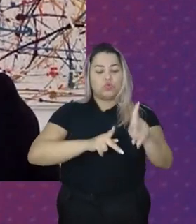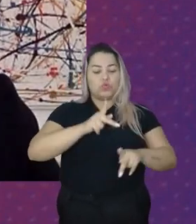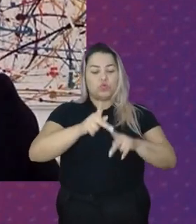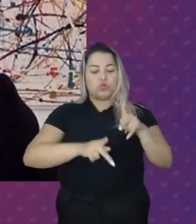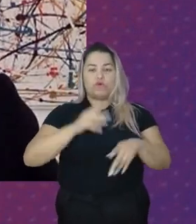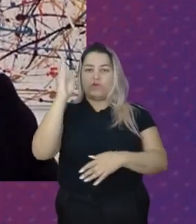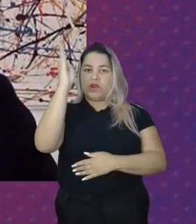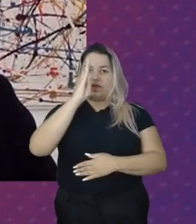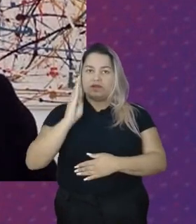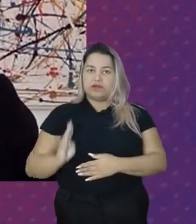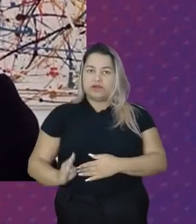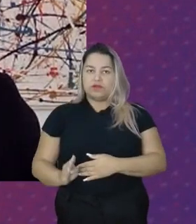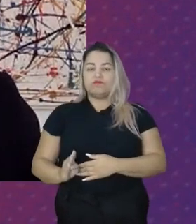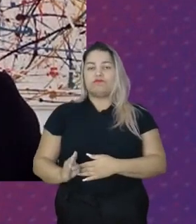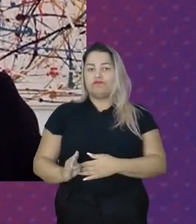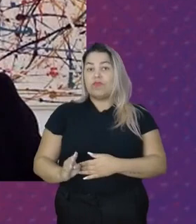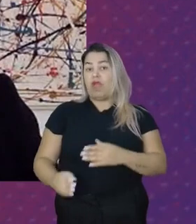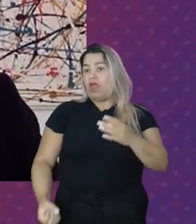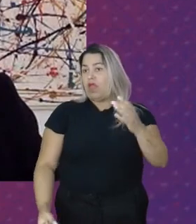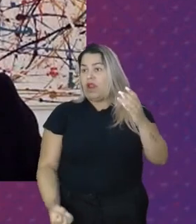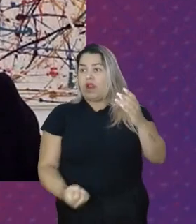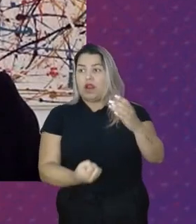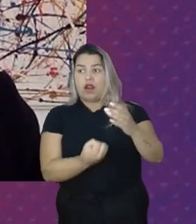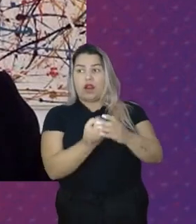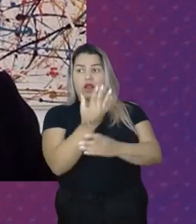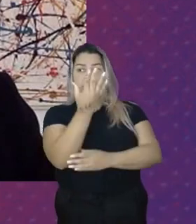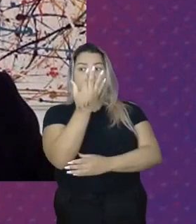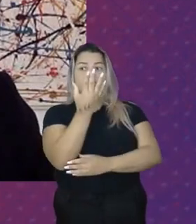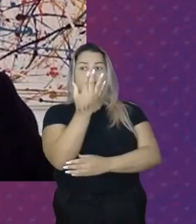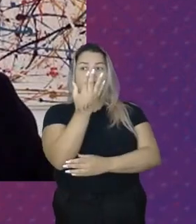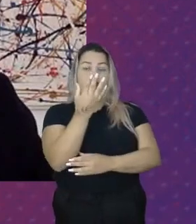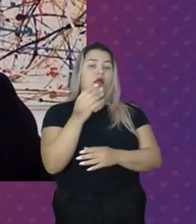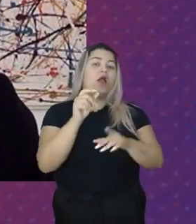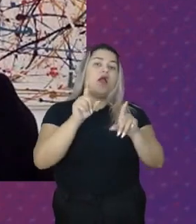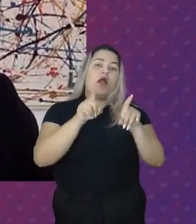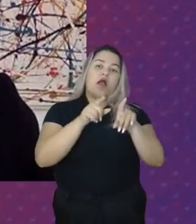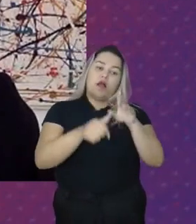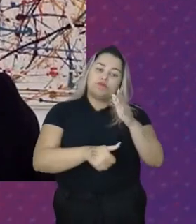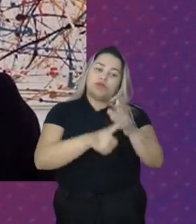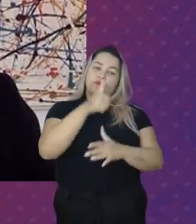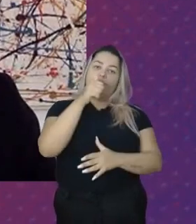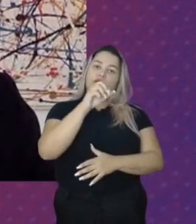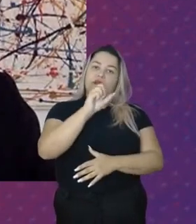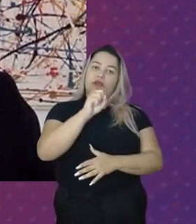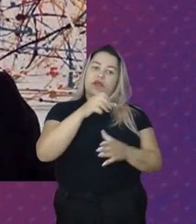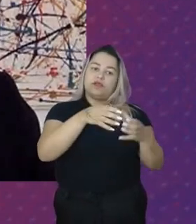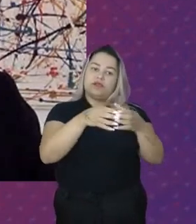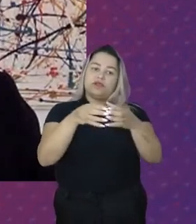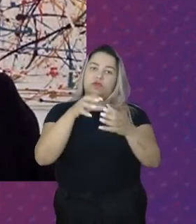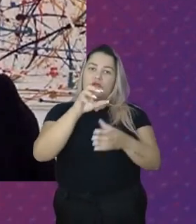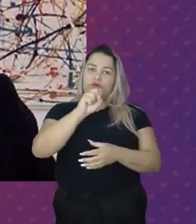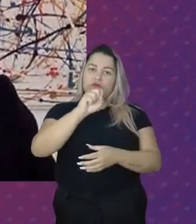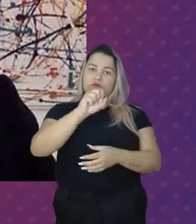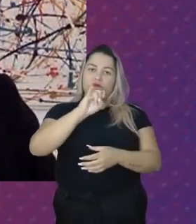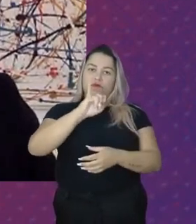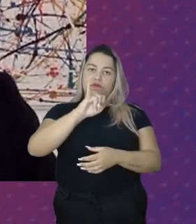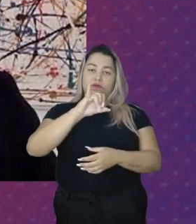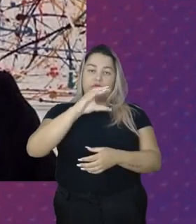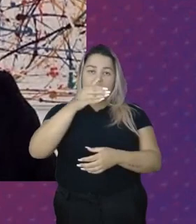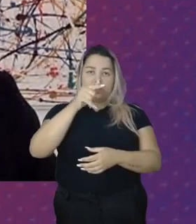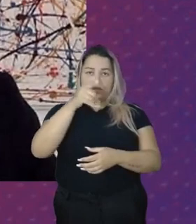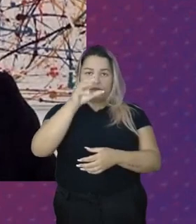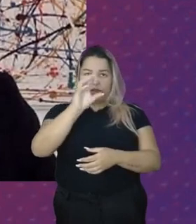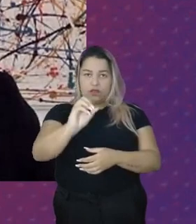brasileiro. Ela fundou a primeira associação de trabalhadoras domésticas do Brasil, que foi